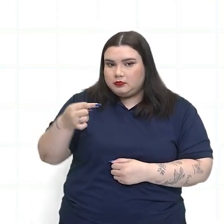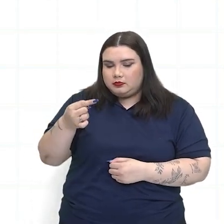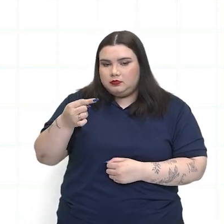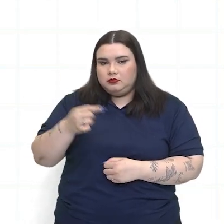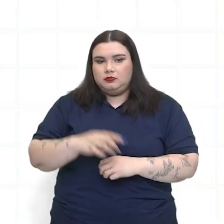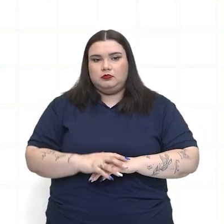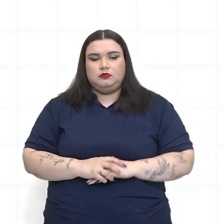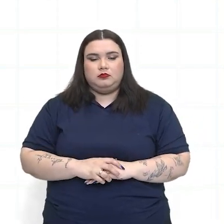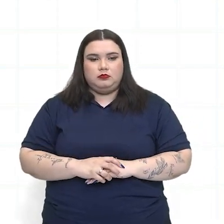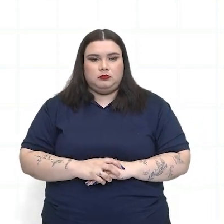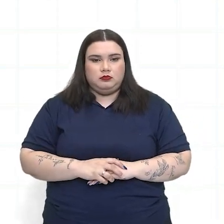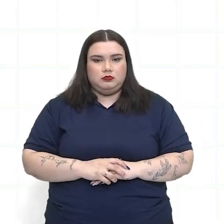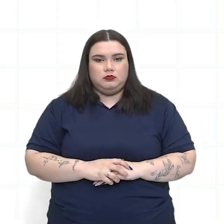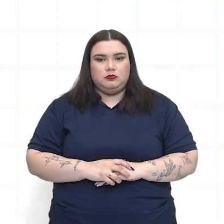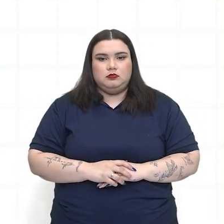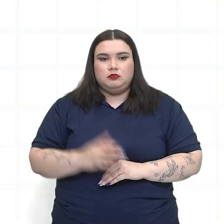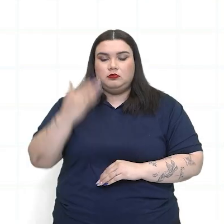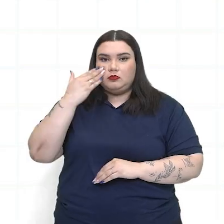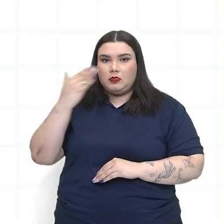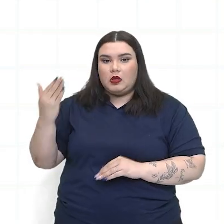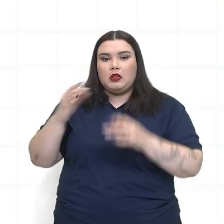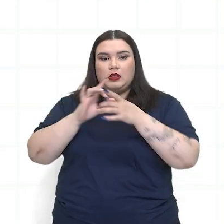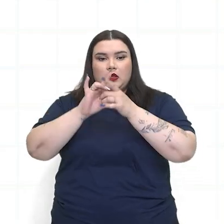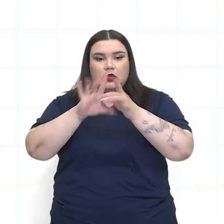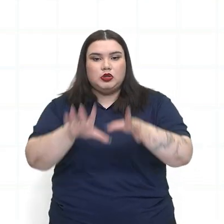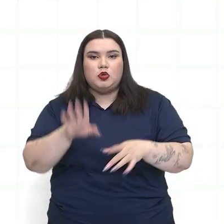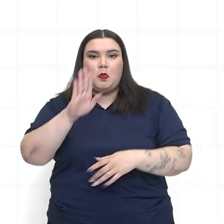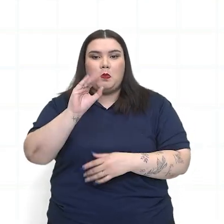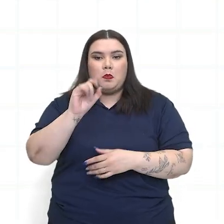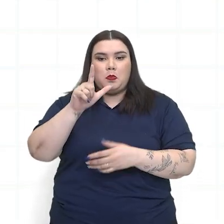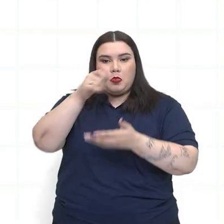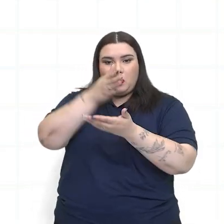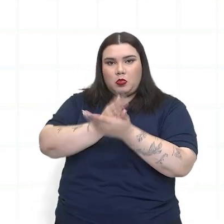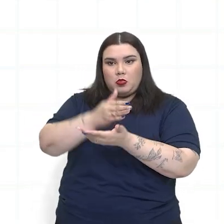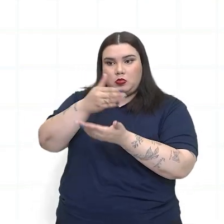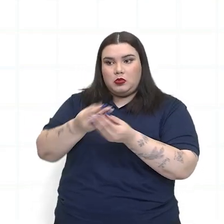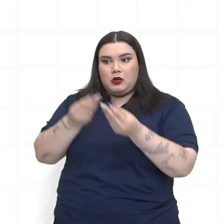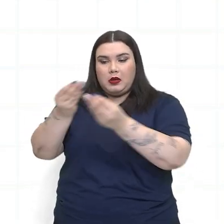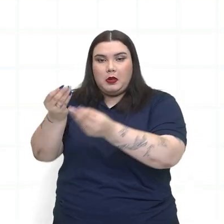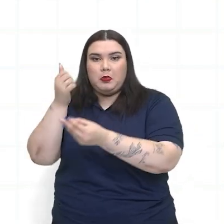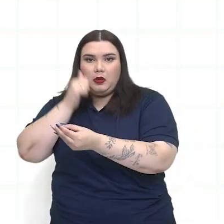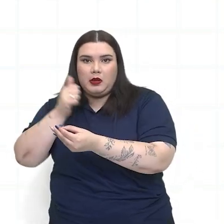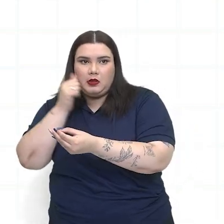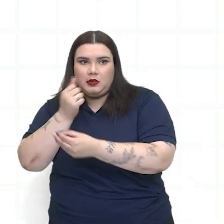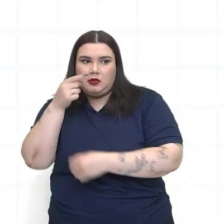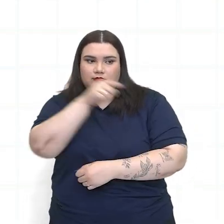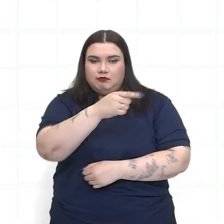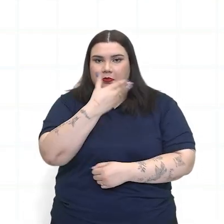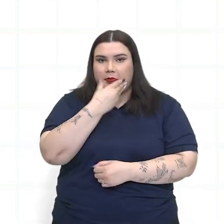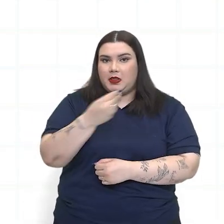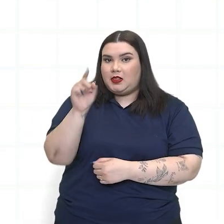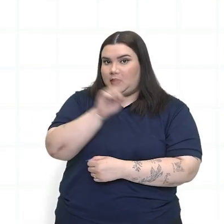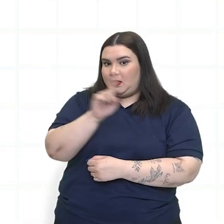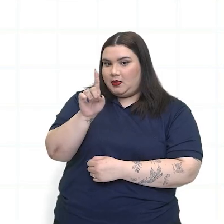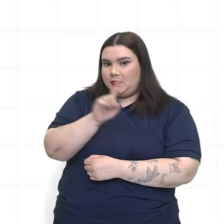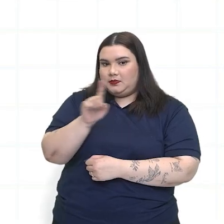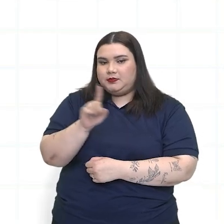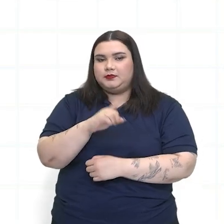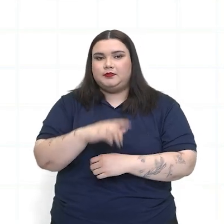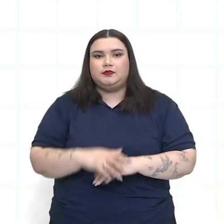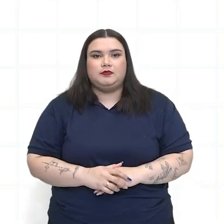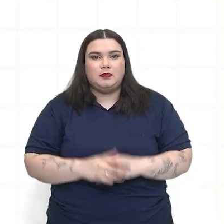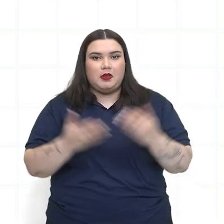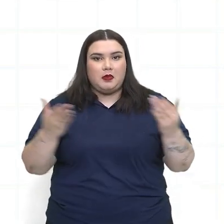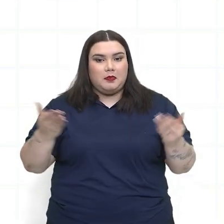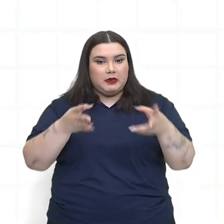vírgula. Veja. Deixei bolo na geladeira para ela, não para ele. Então, observe